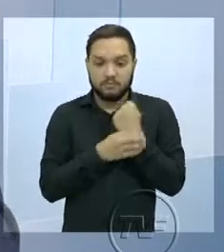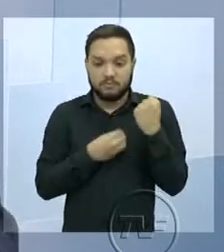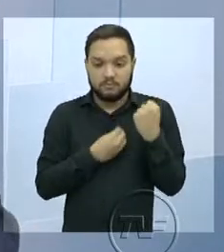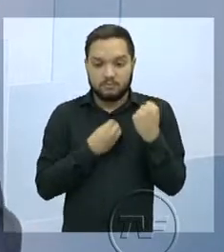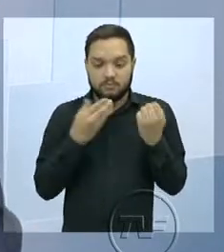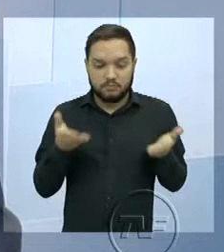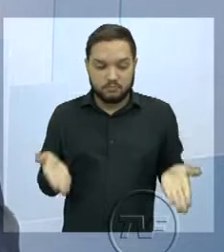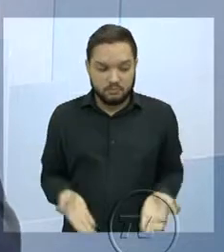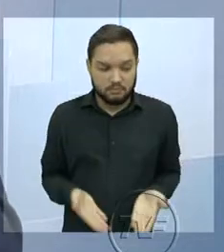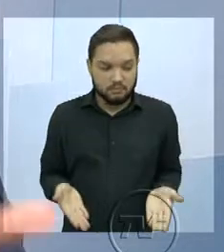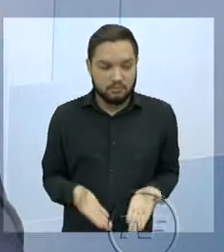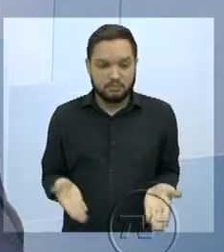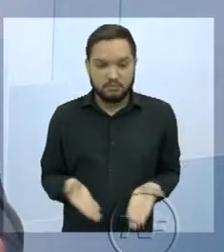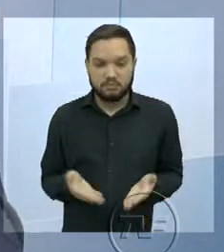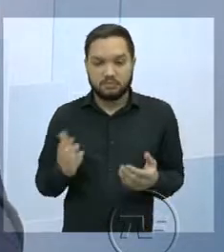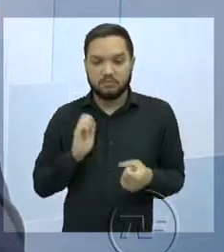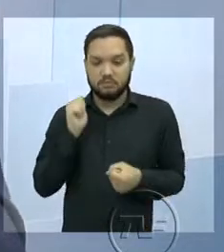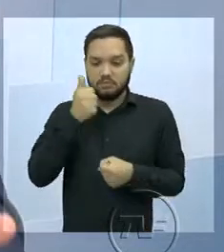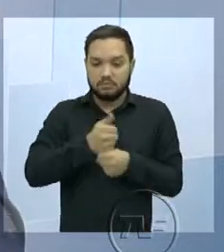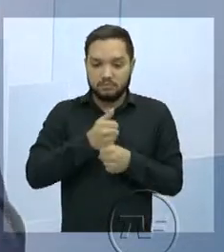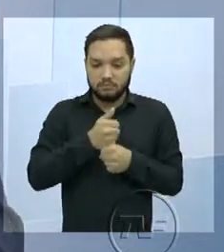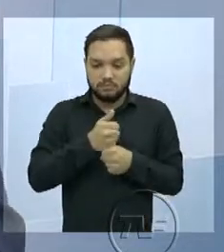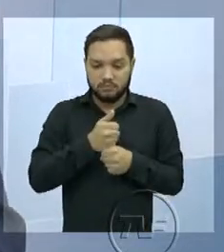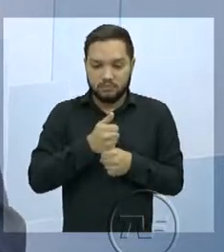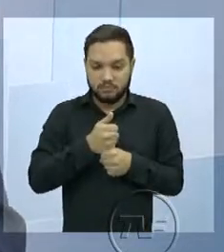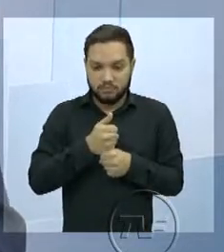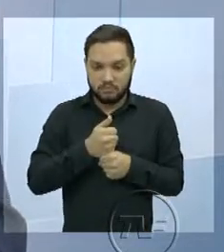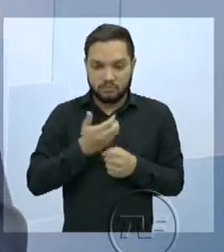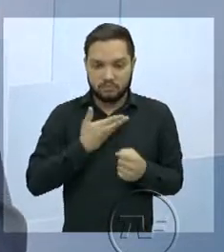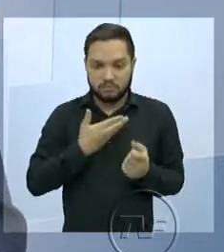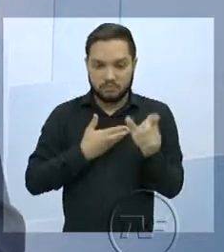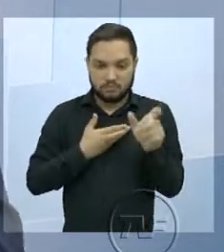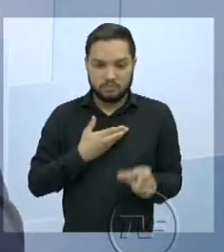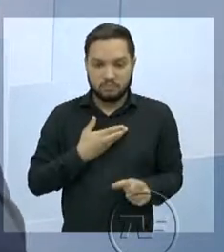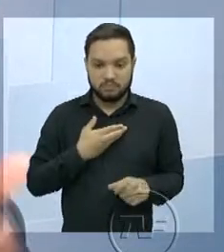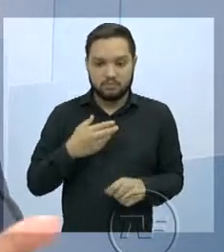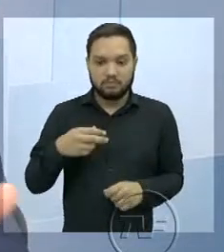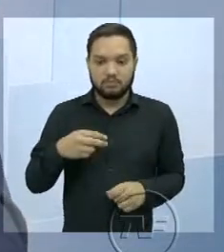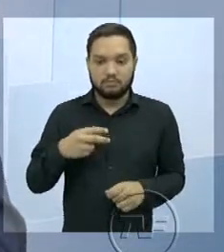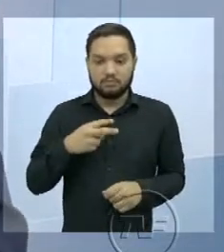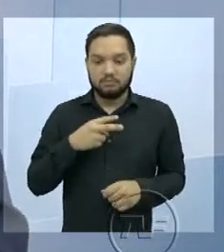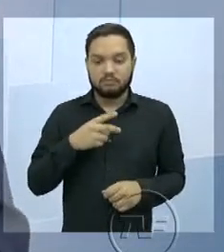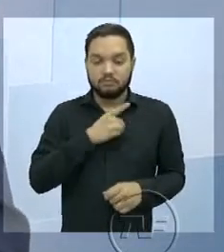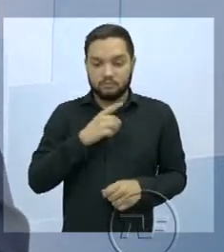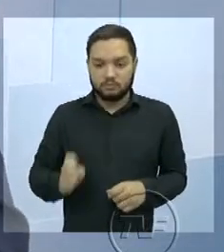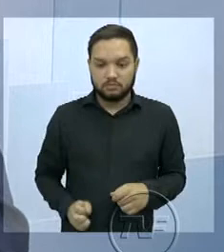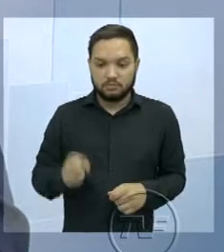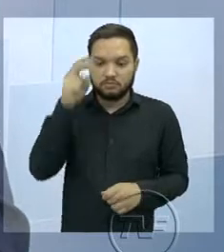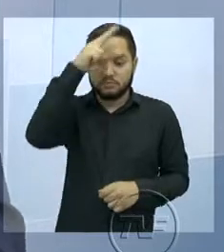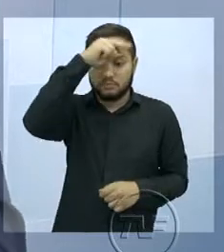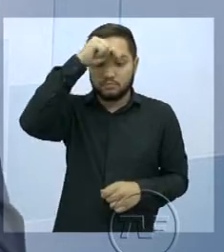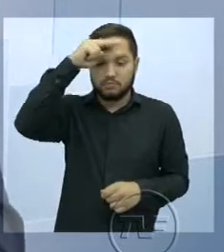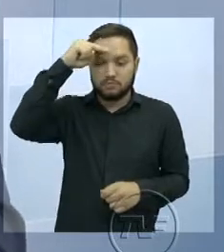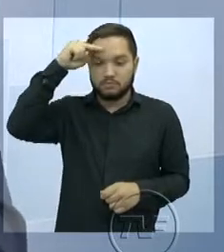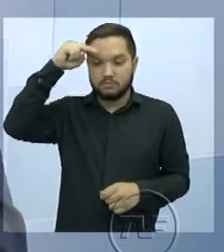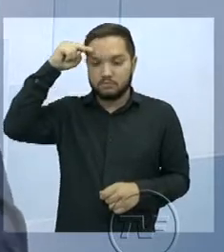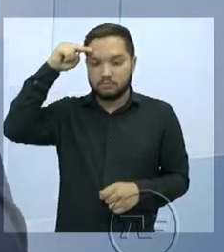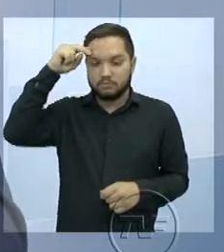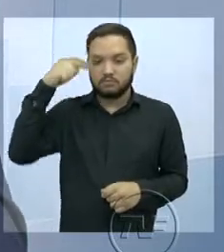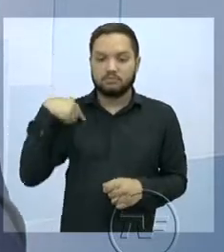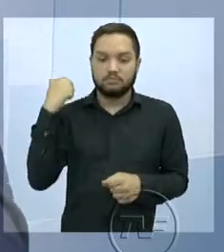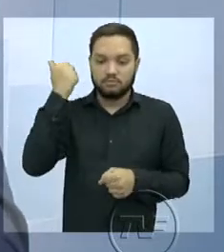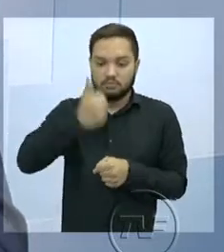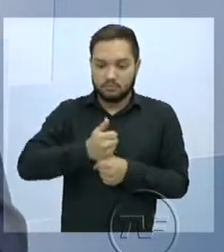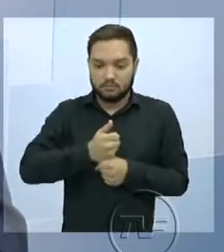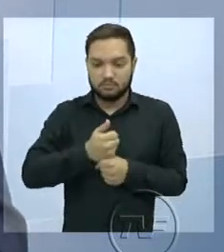nesse momento, substituindo o nosso grande amigo, companheiro, Soldado Noélio, que foi eleito deputado estadual, o substituindo e